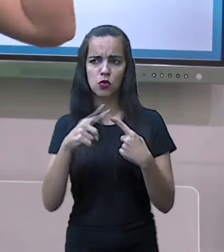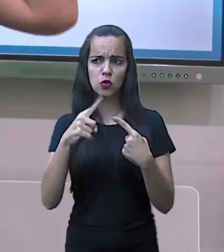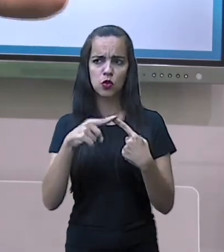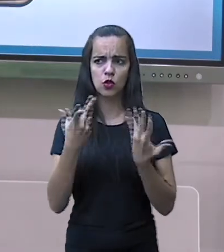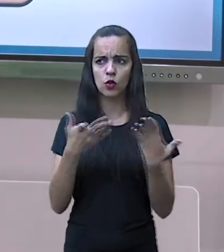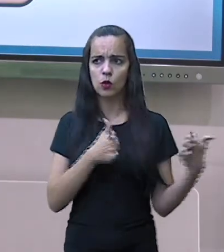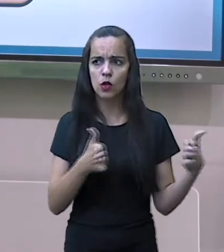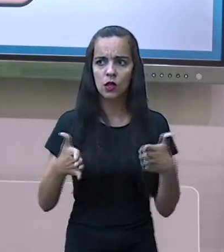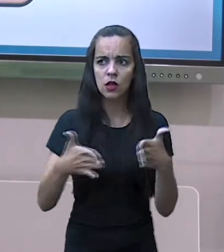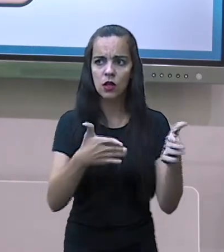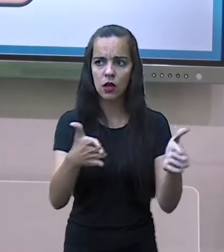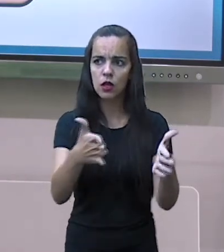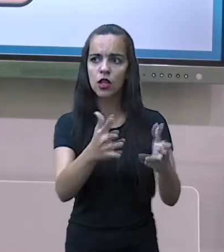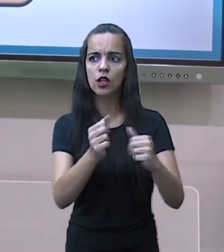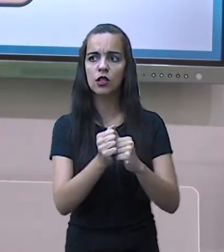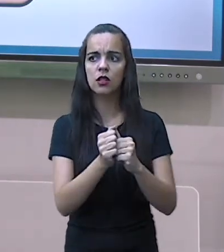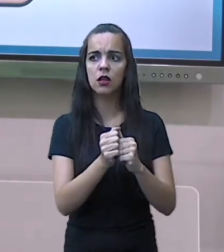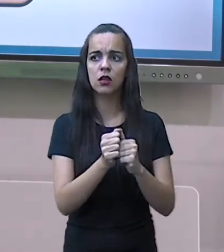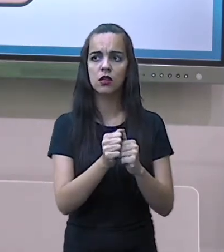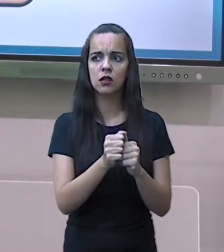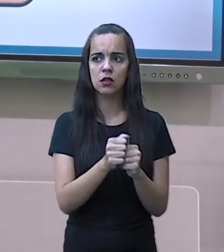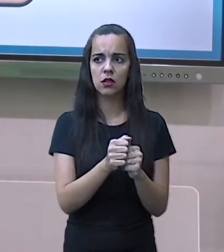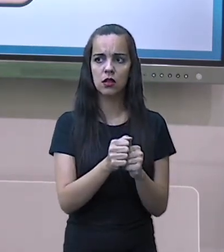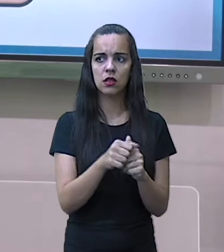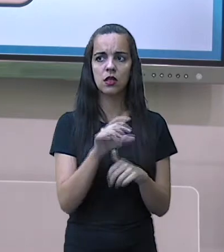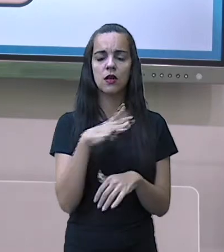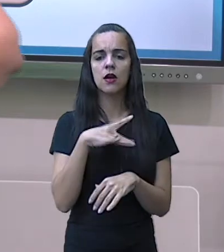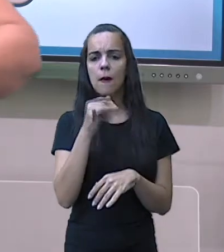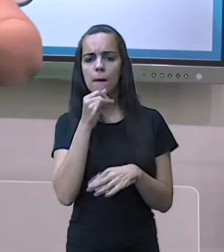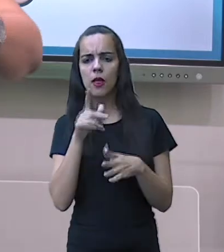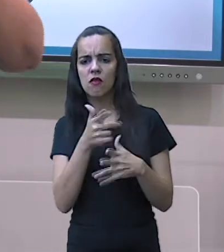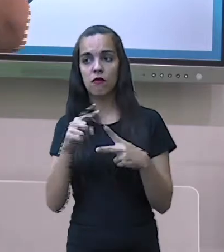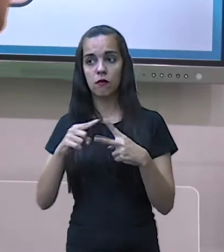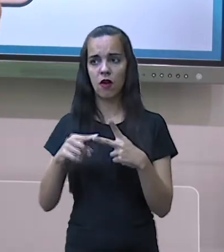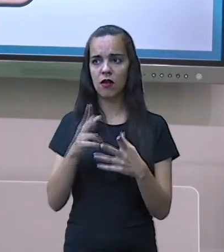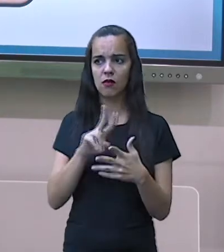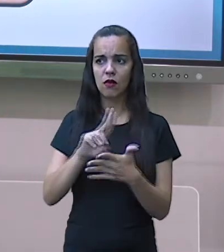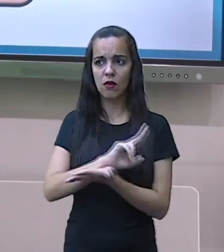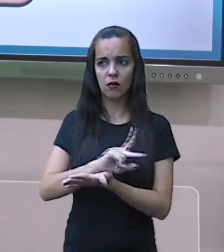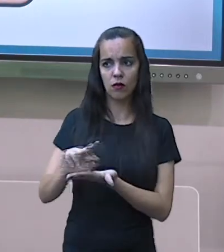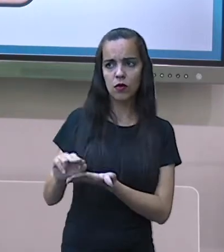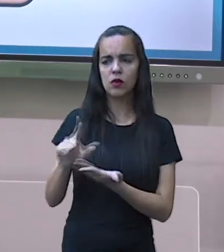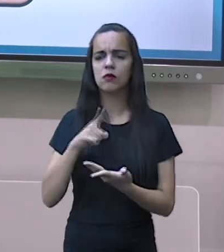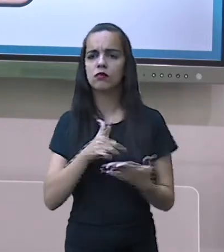rio, ele adentra